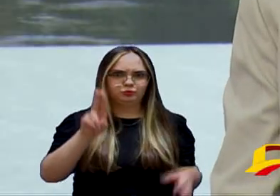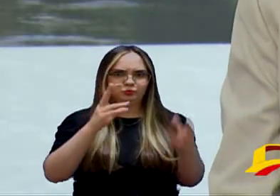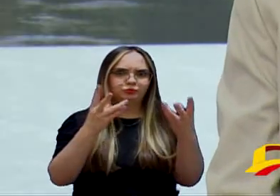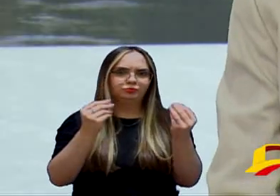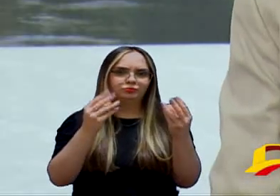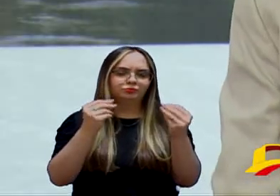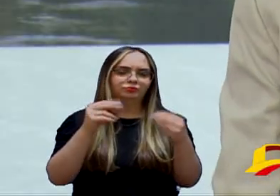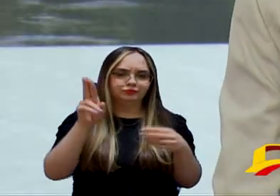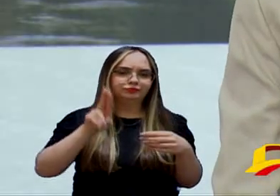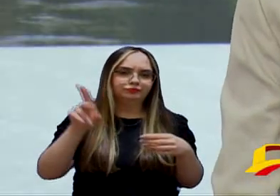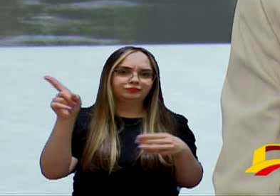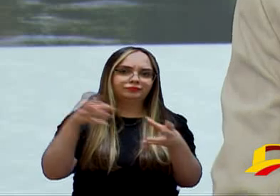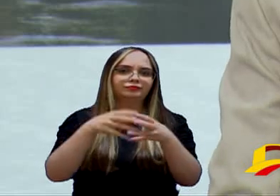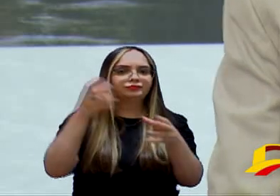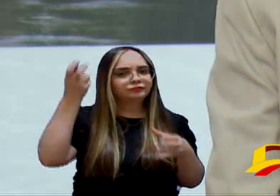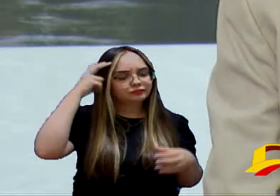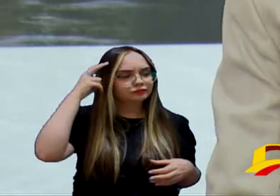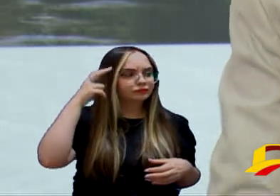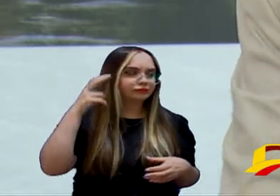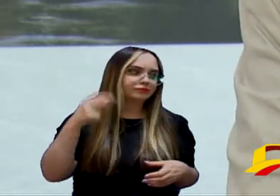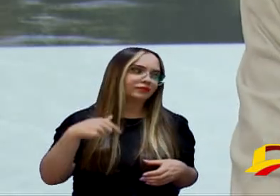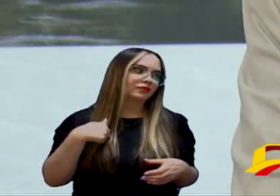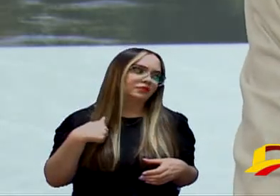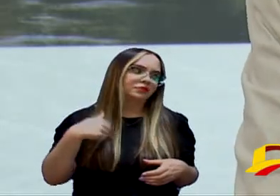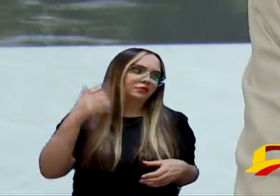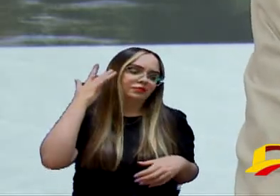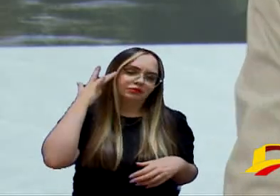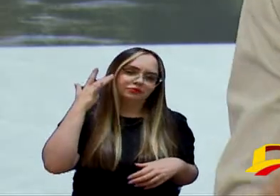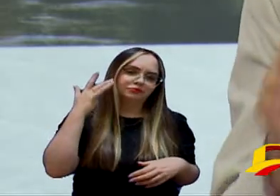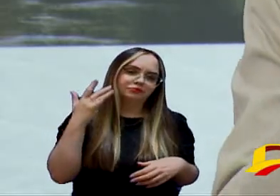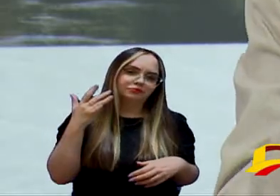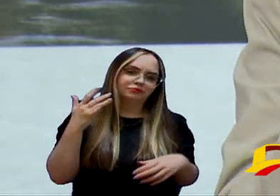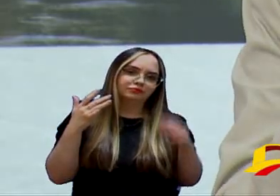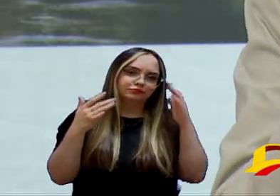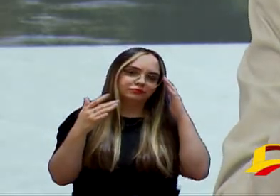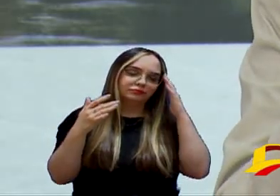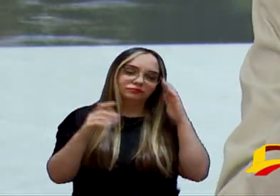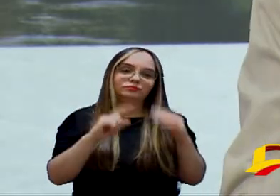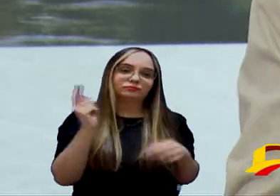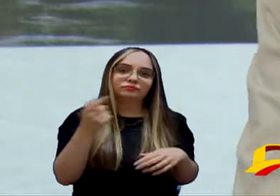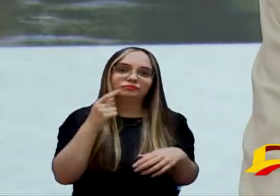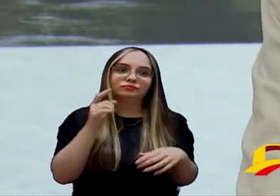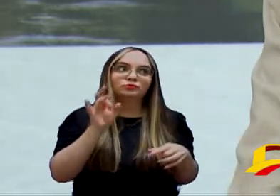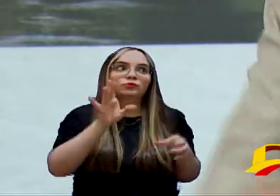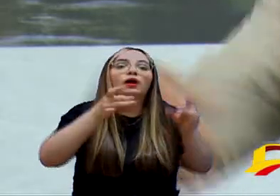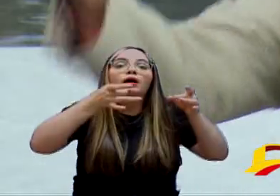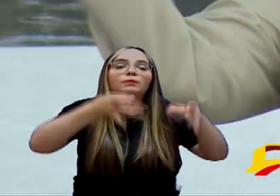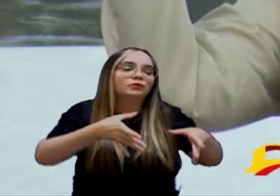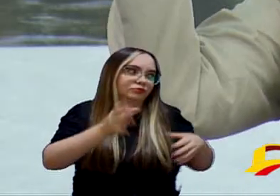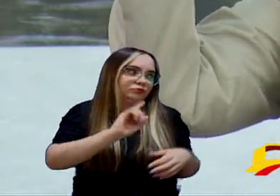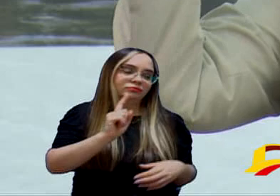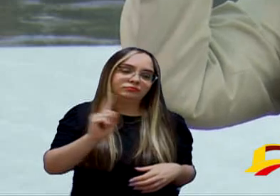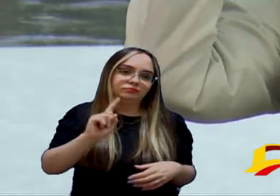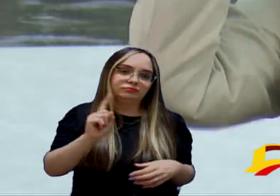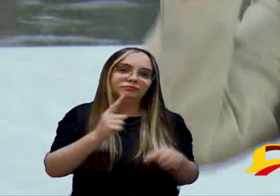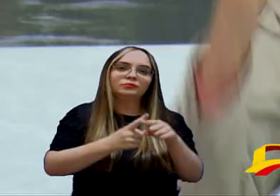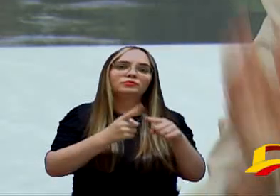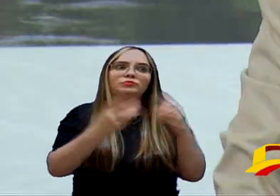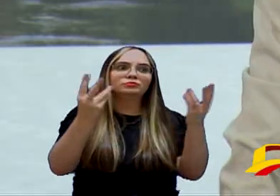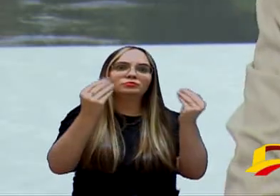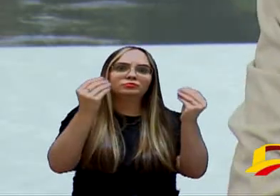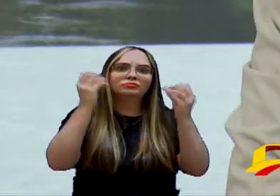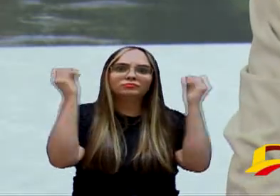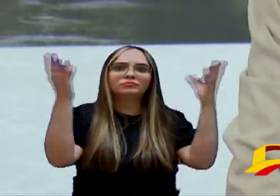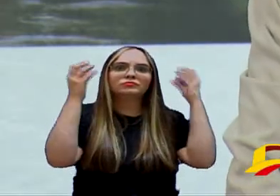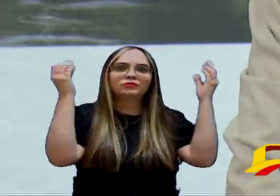eu não acredito nisso de simplesmente simplesmente se abandono tinha aí ambulâncias que